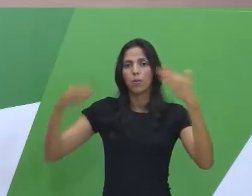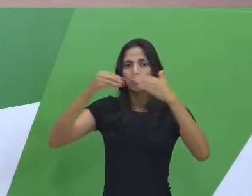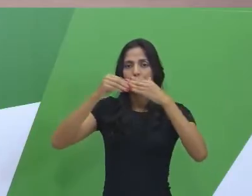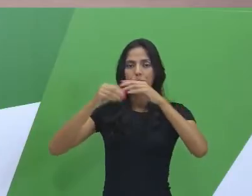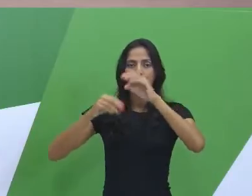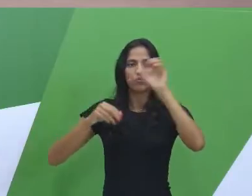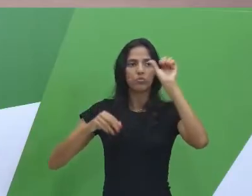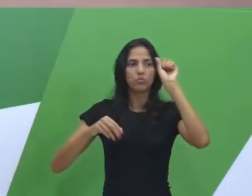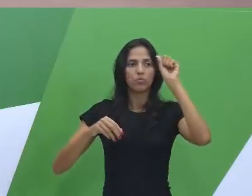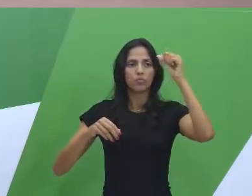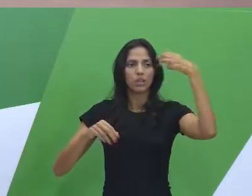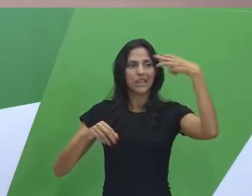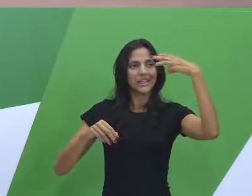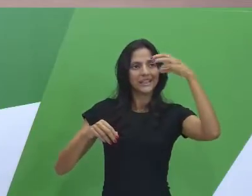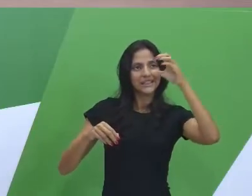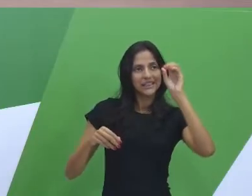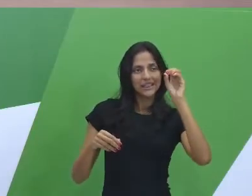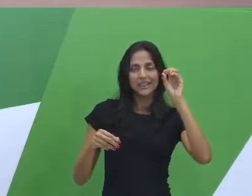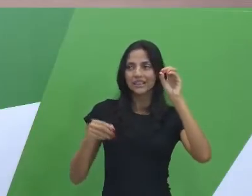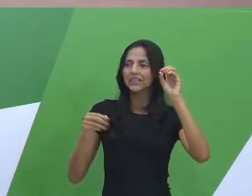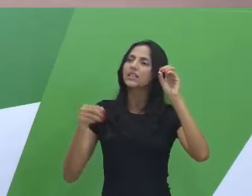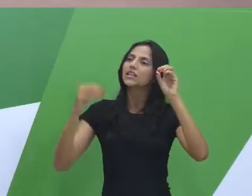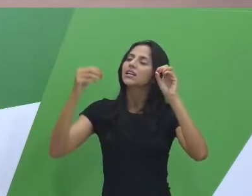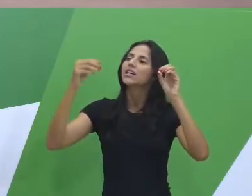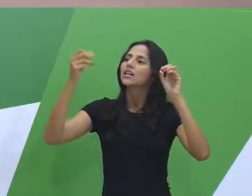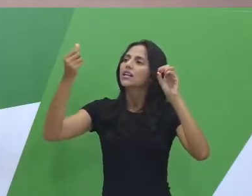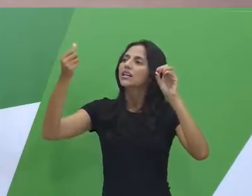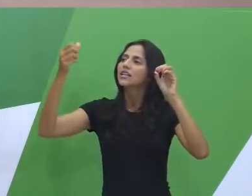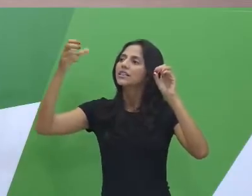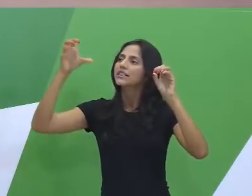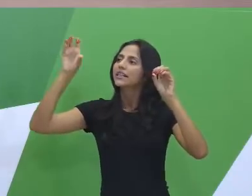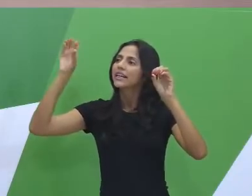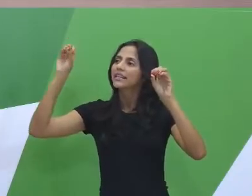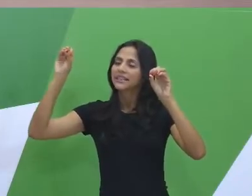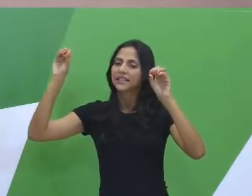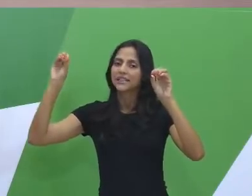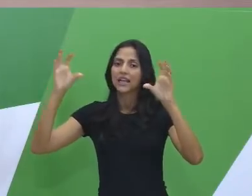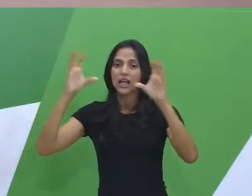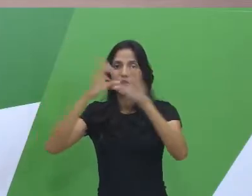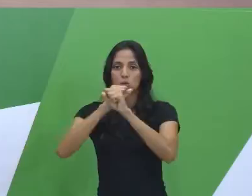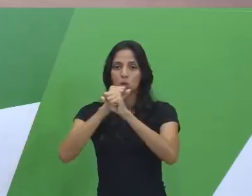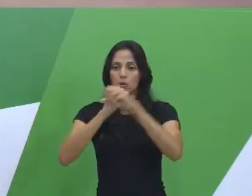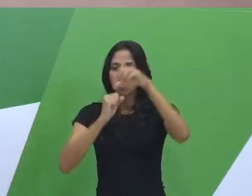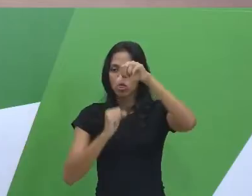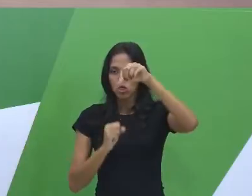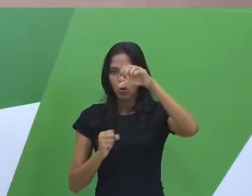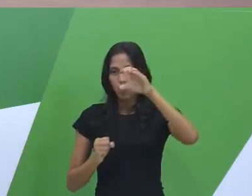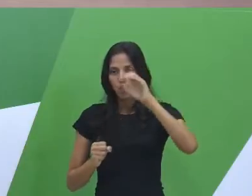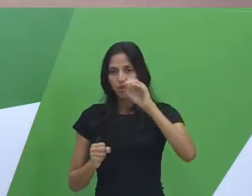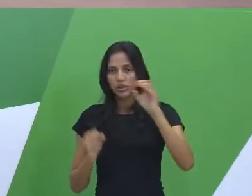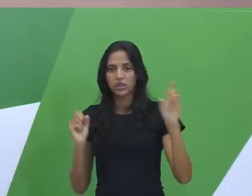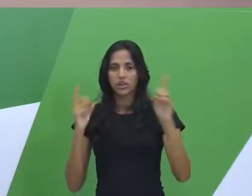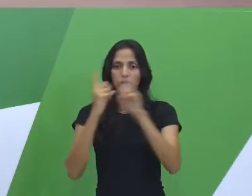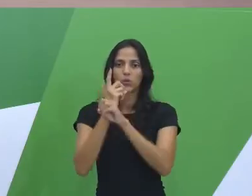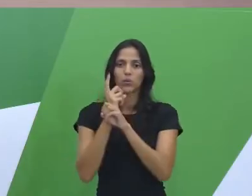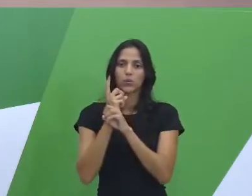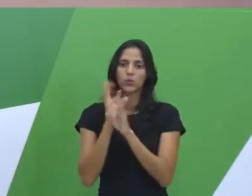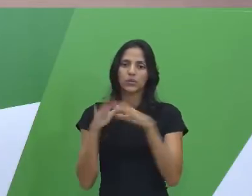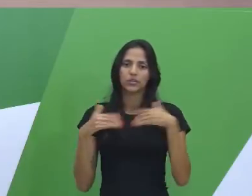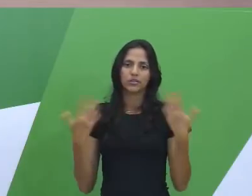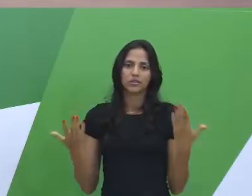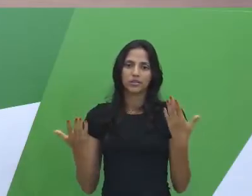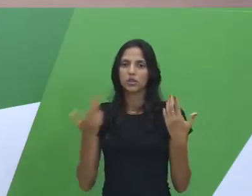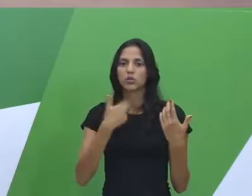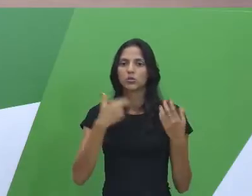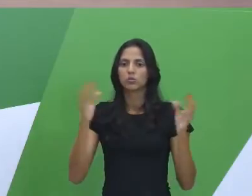Ora, se eu tenho 30, eu tenho que pegar o outro cara que é de 60. Então eu volto automaticamente. Eu estou no centrão. Eu não